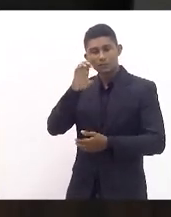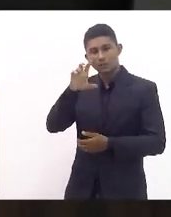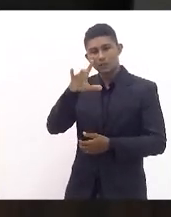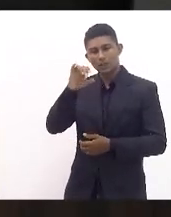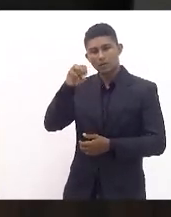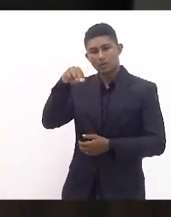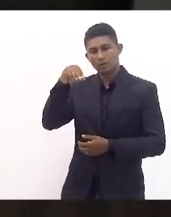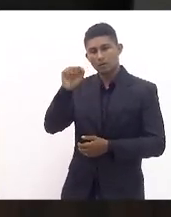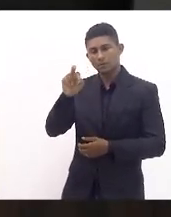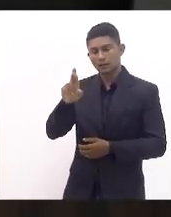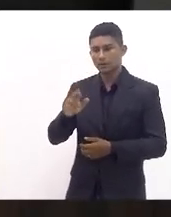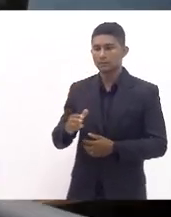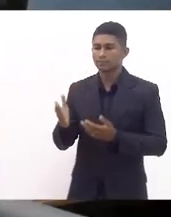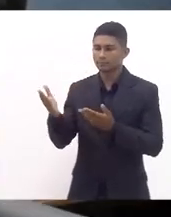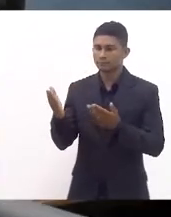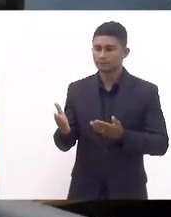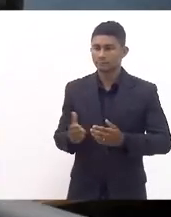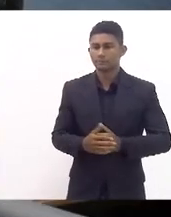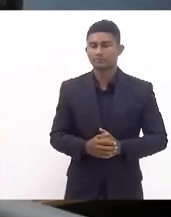Coelho.